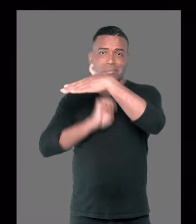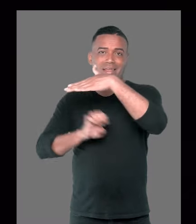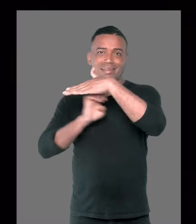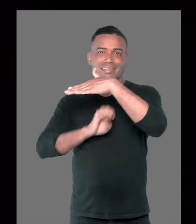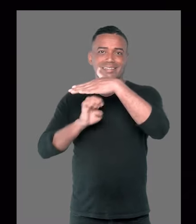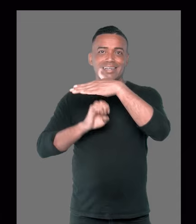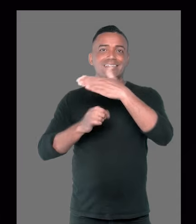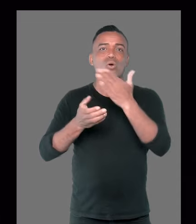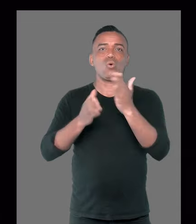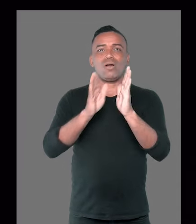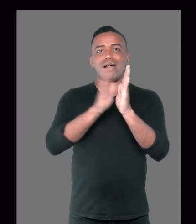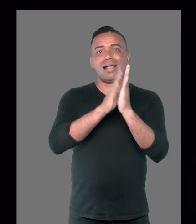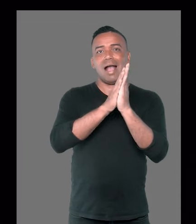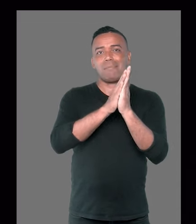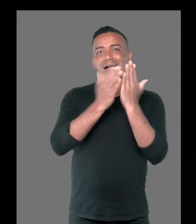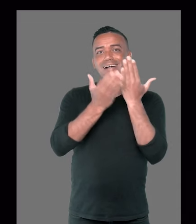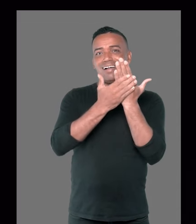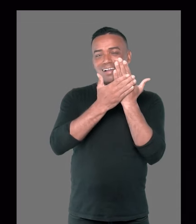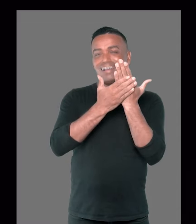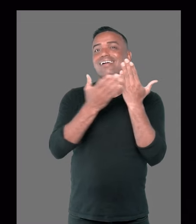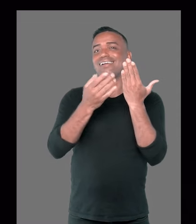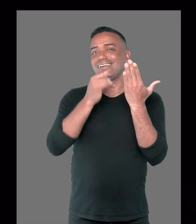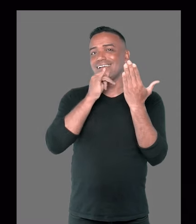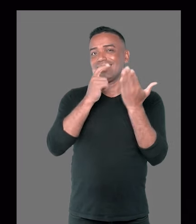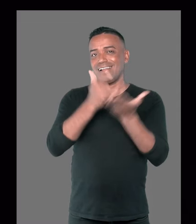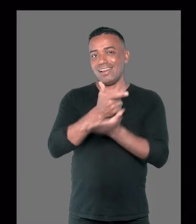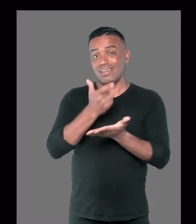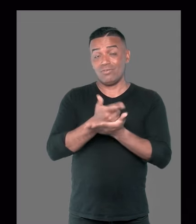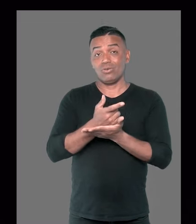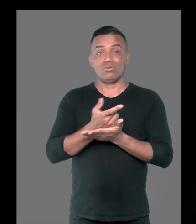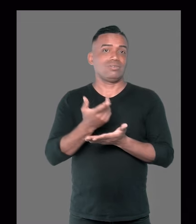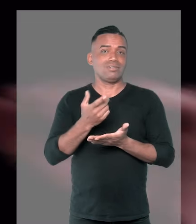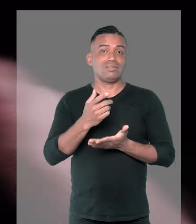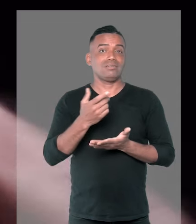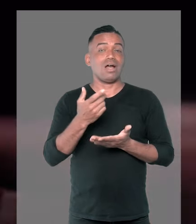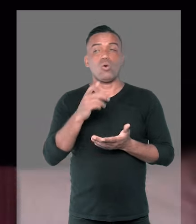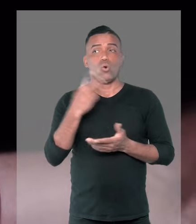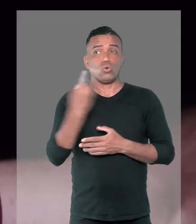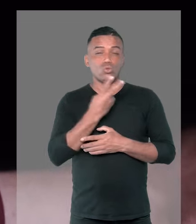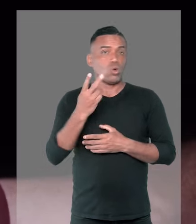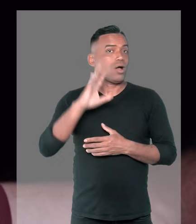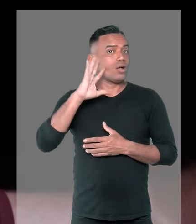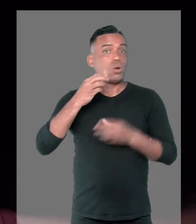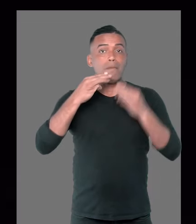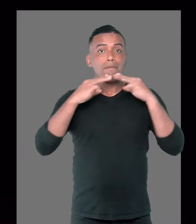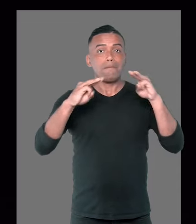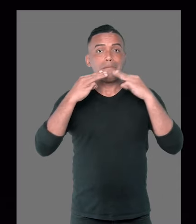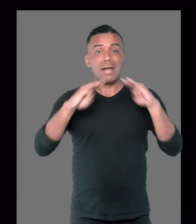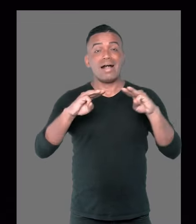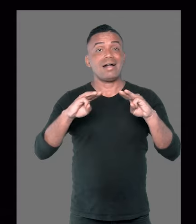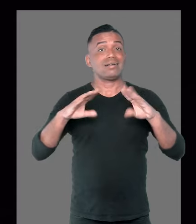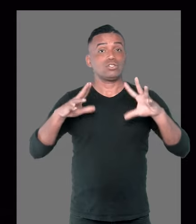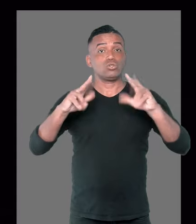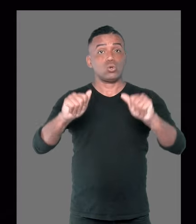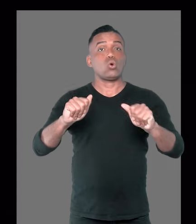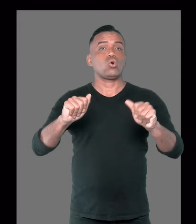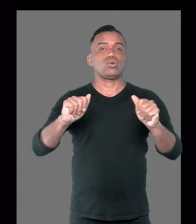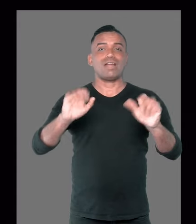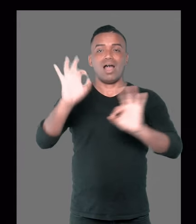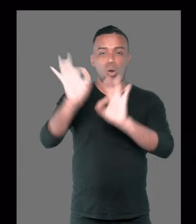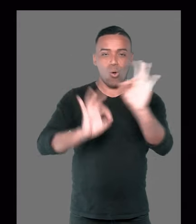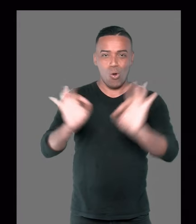contracapa do livro e Rosário e Silvio acharam uma forma de fazer com que marketing fosse feito por toda a organização